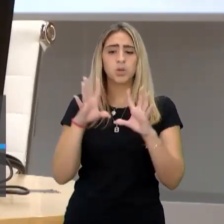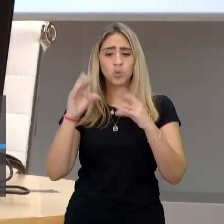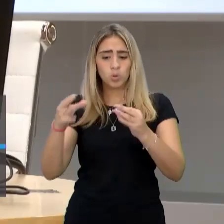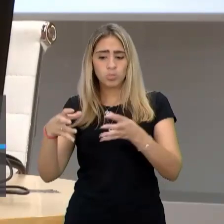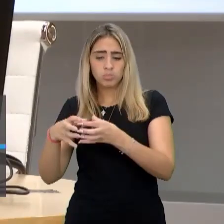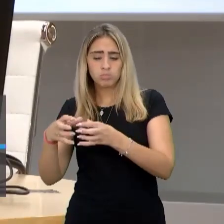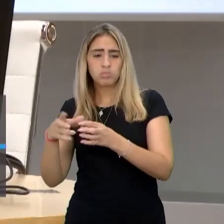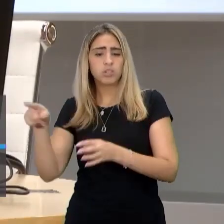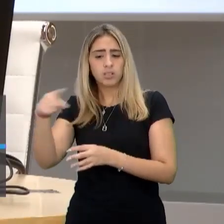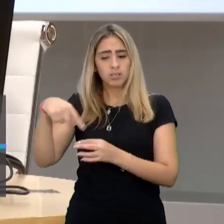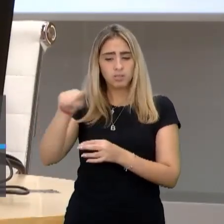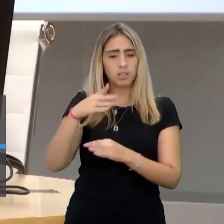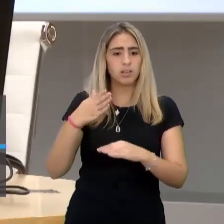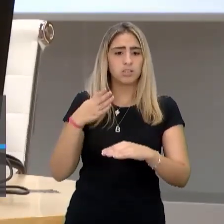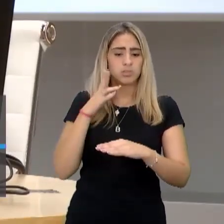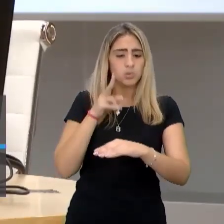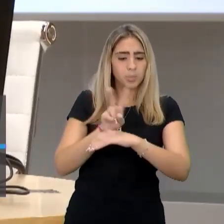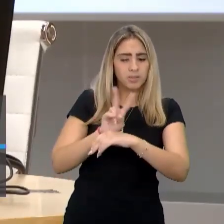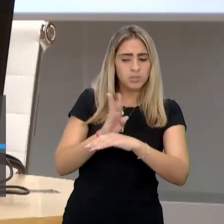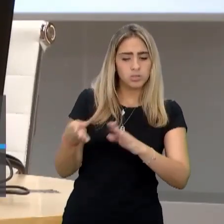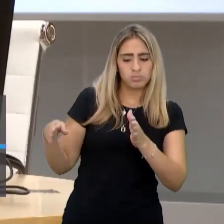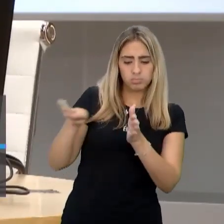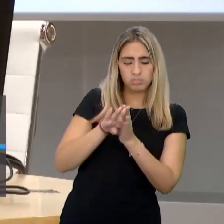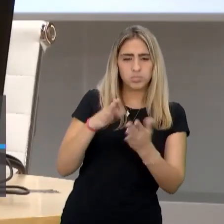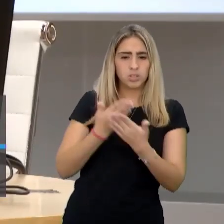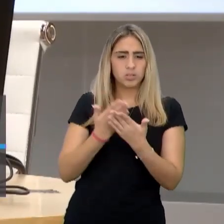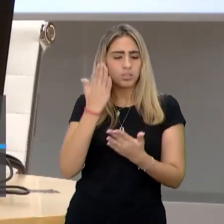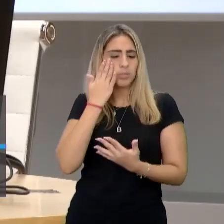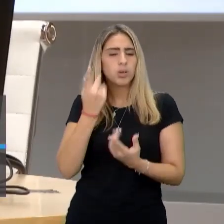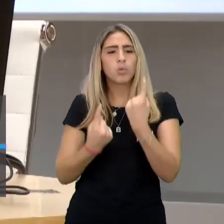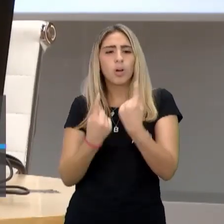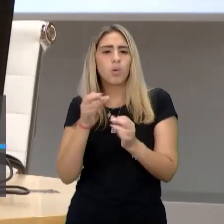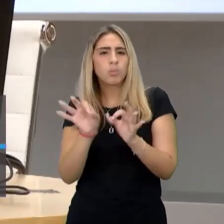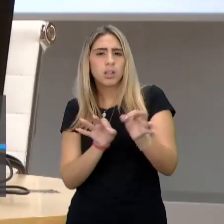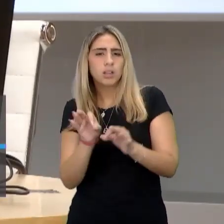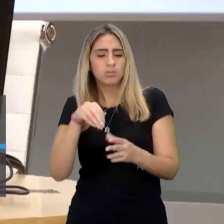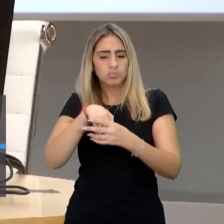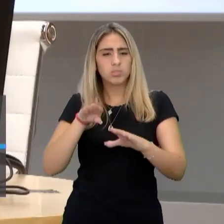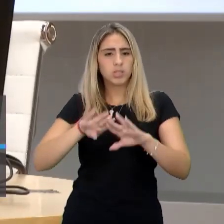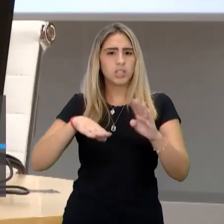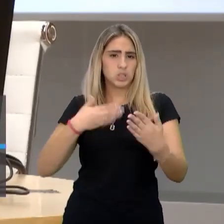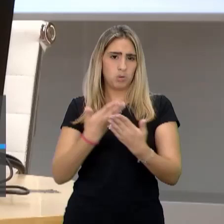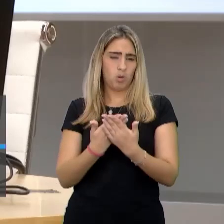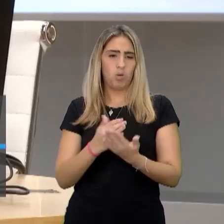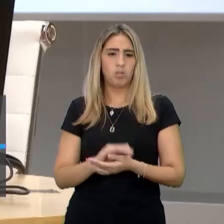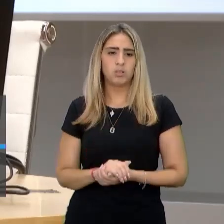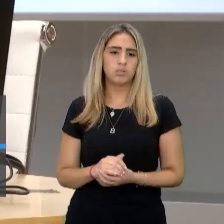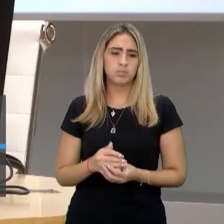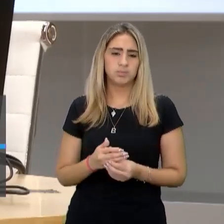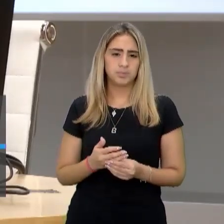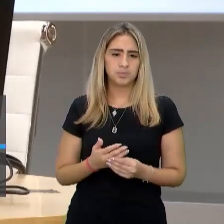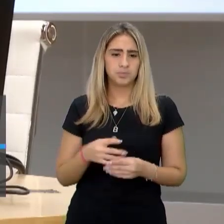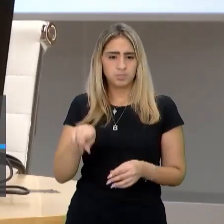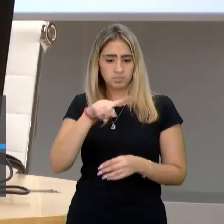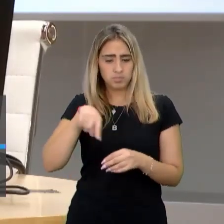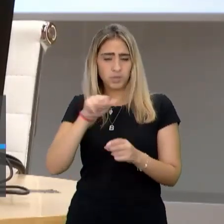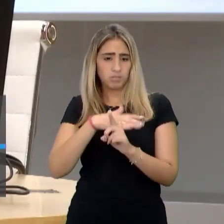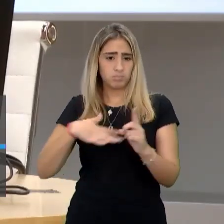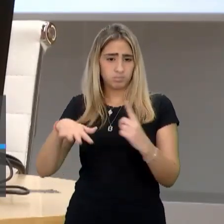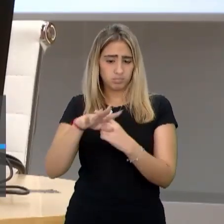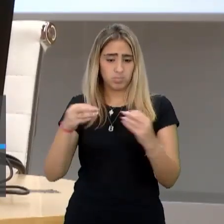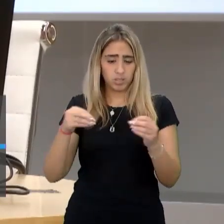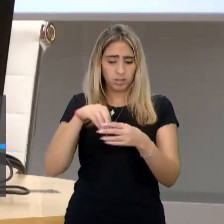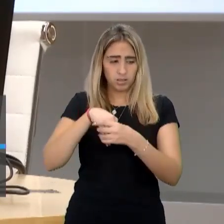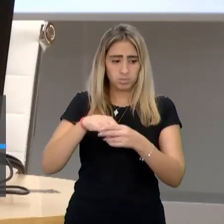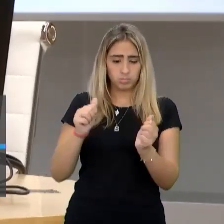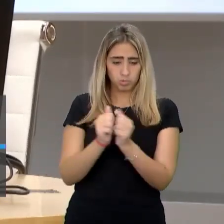que vai chegar na escola, para ele já saber mais ou menos, né, qual que é o plano da escola e assim por diante. Então, essa socialização, essa agenda,